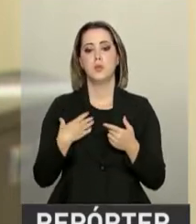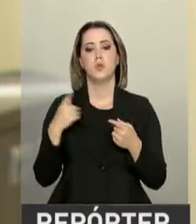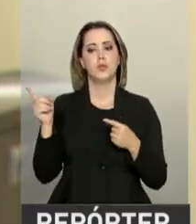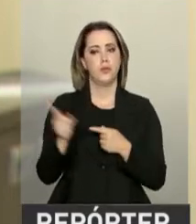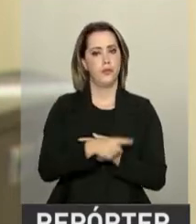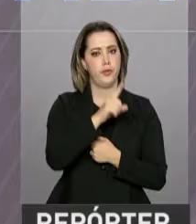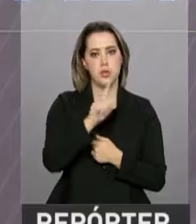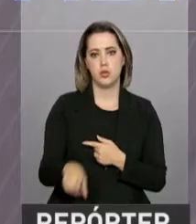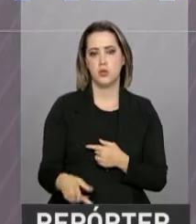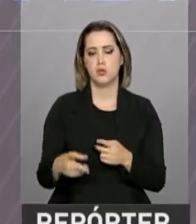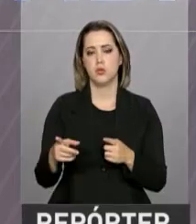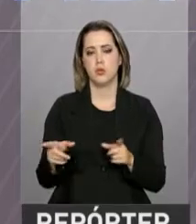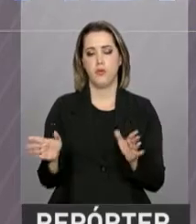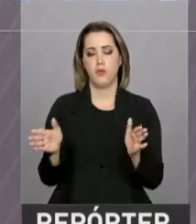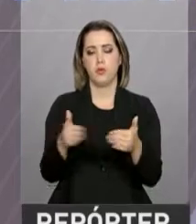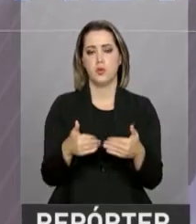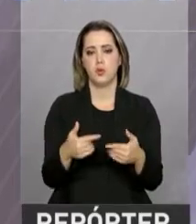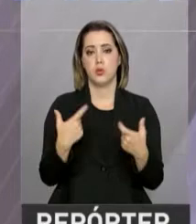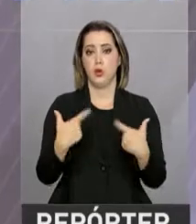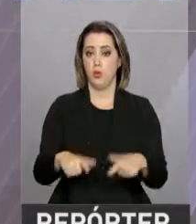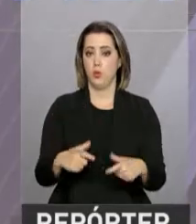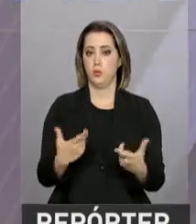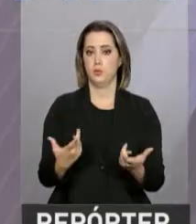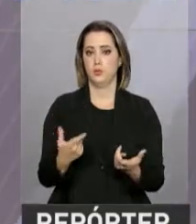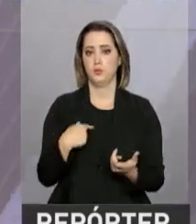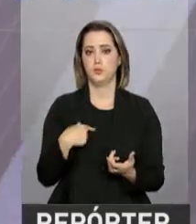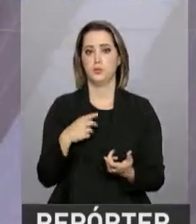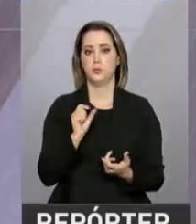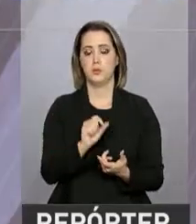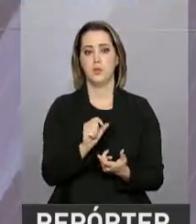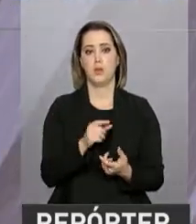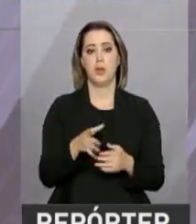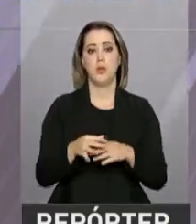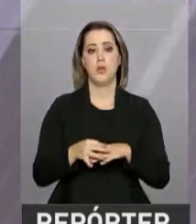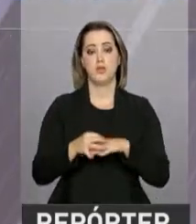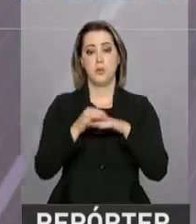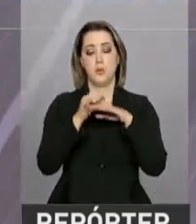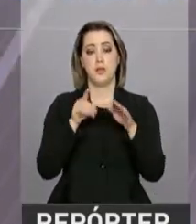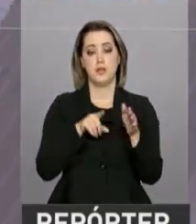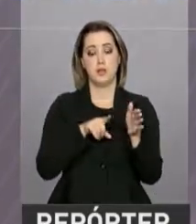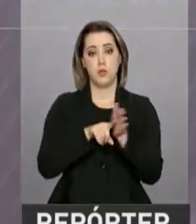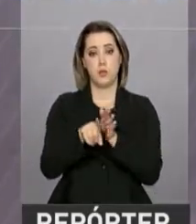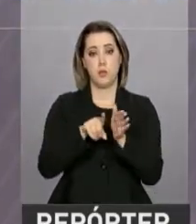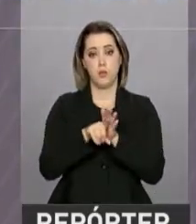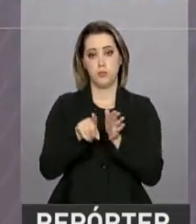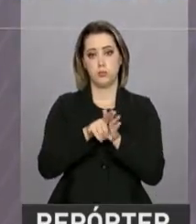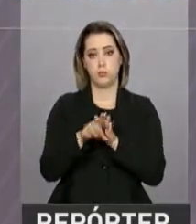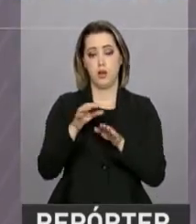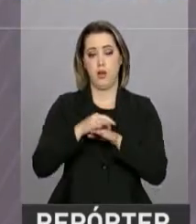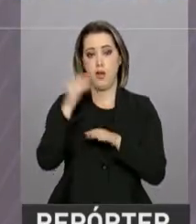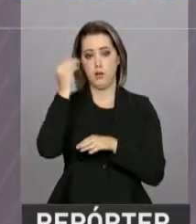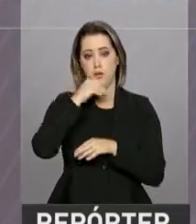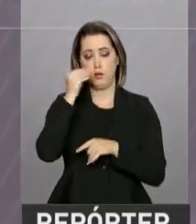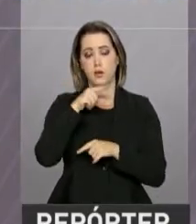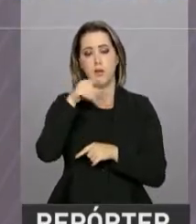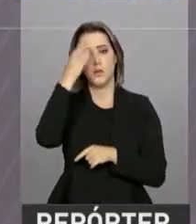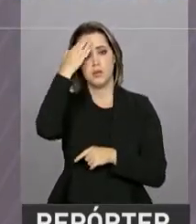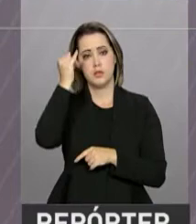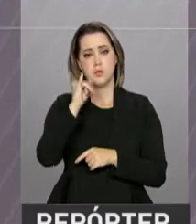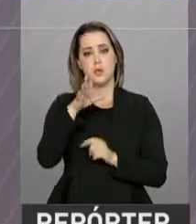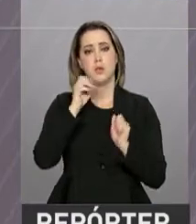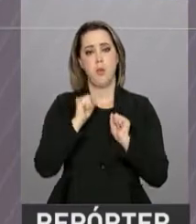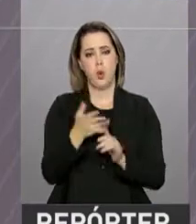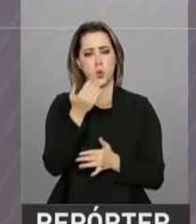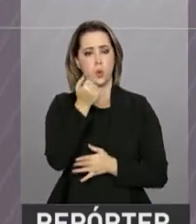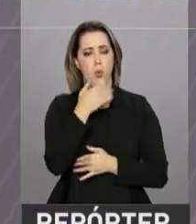interditar o estabelecimento. E ainda sobre a operação Carne Fraca, você sabe se o produto brasileiro pode ser